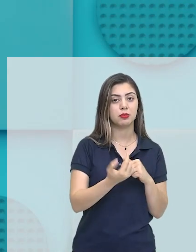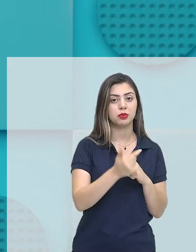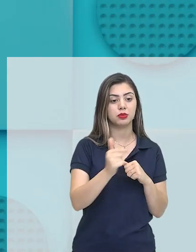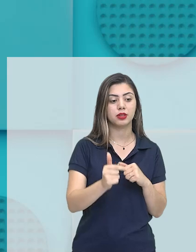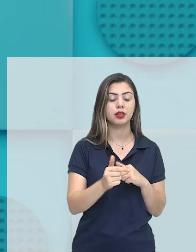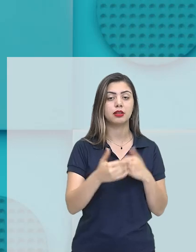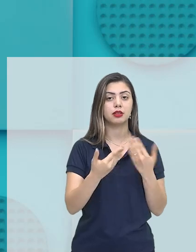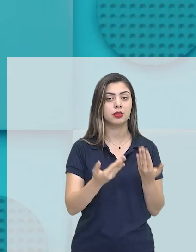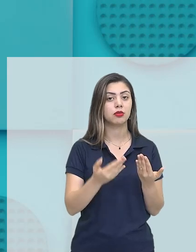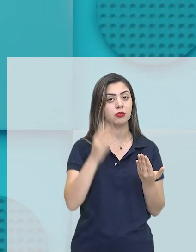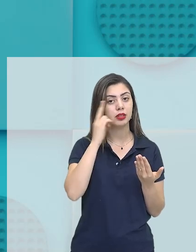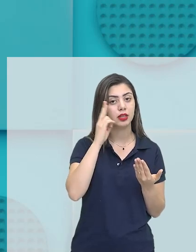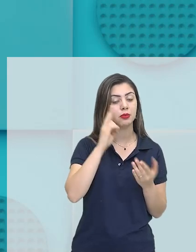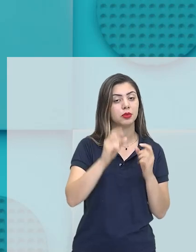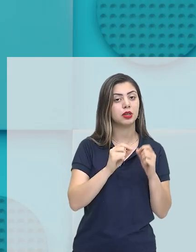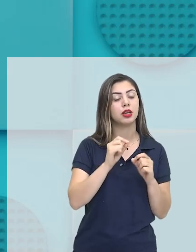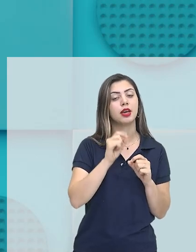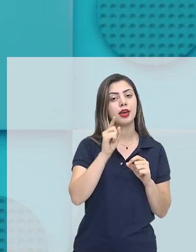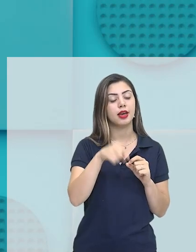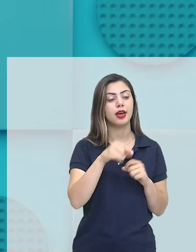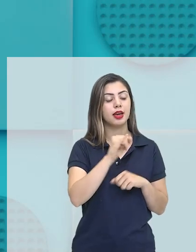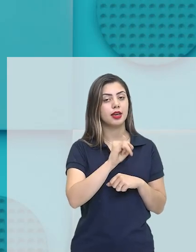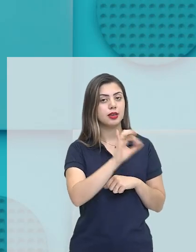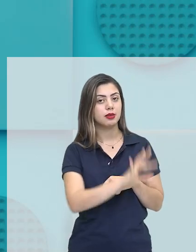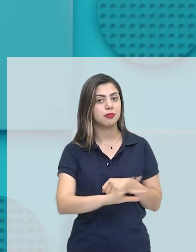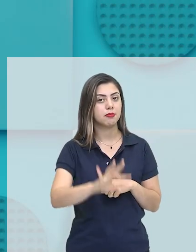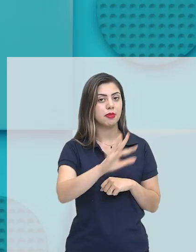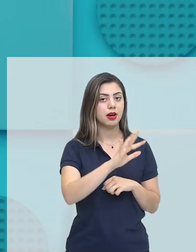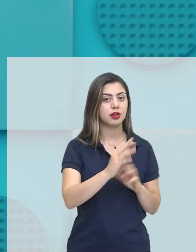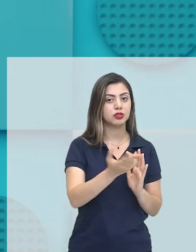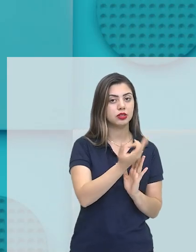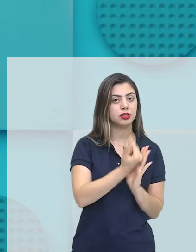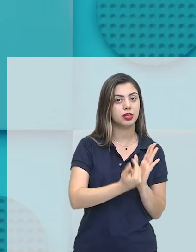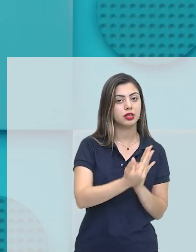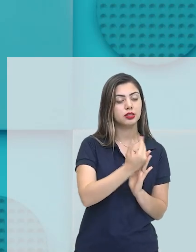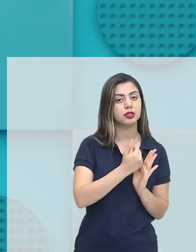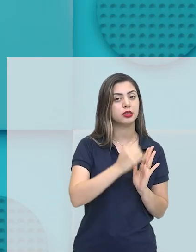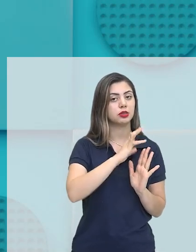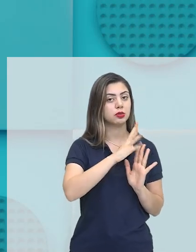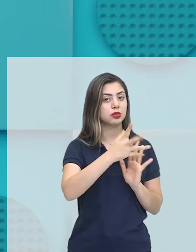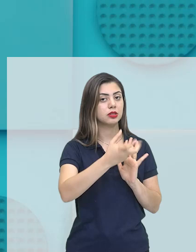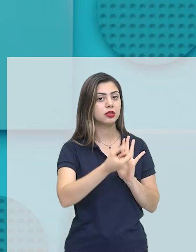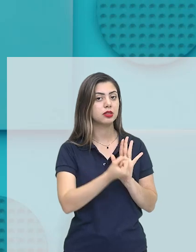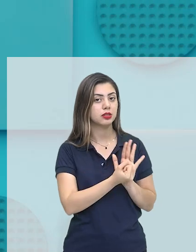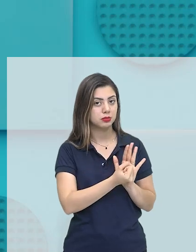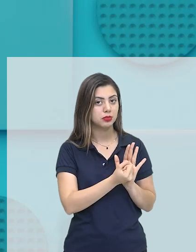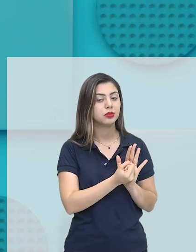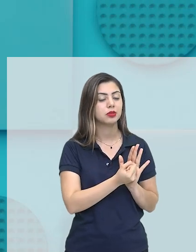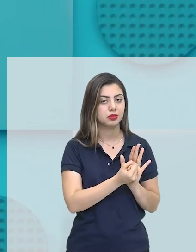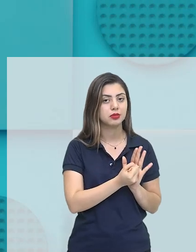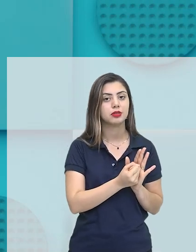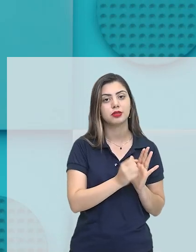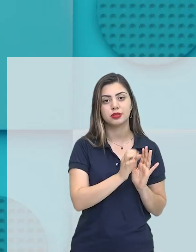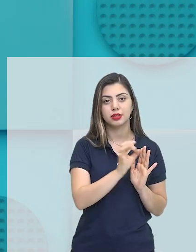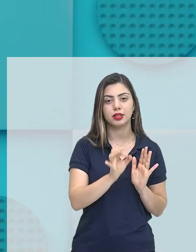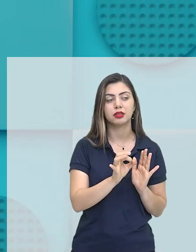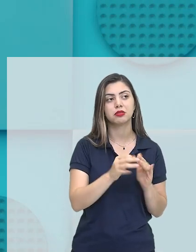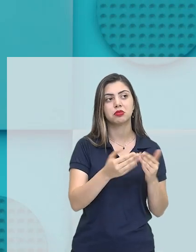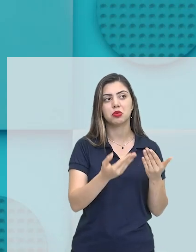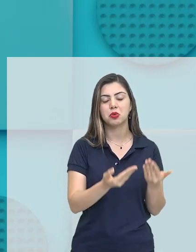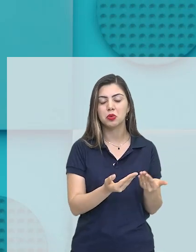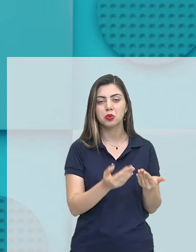apenas baseando-se em ícones, desenhos, índices, signos linguísticos